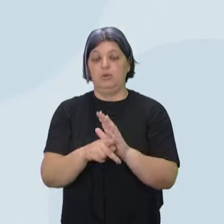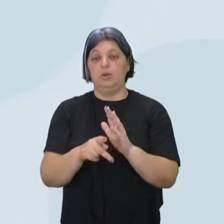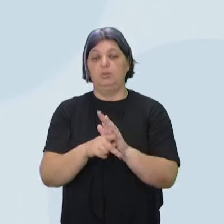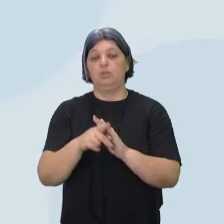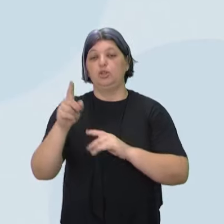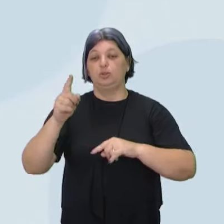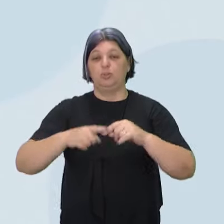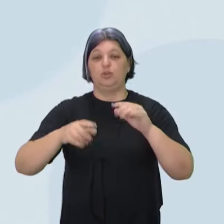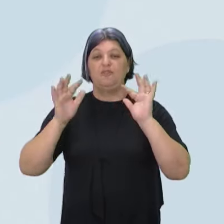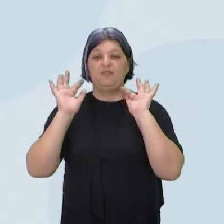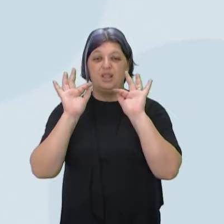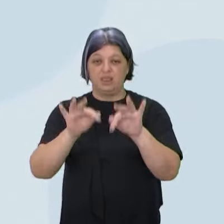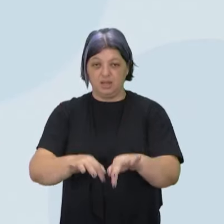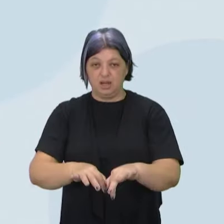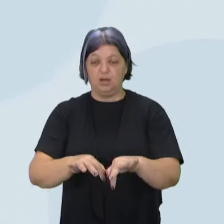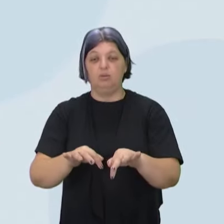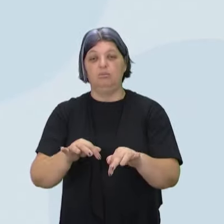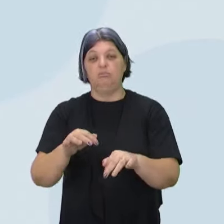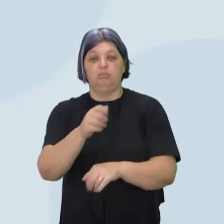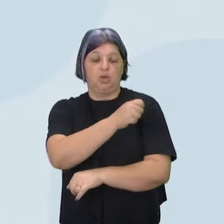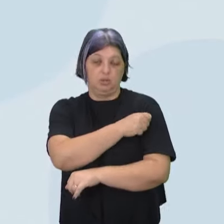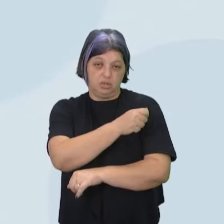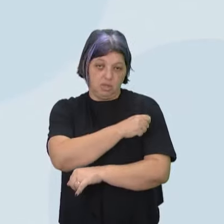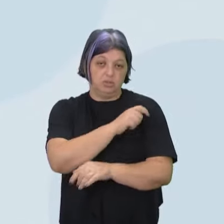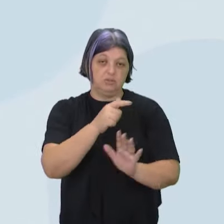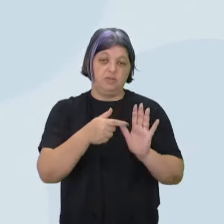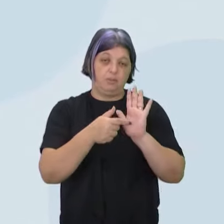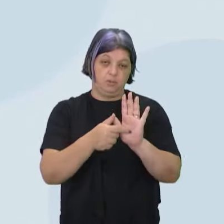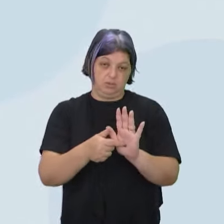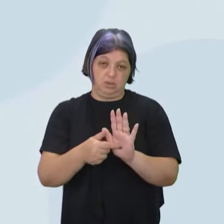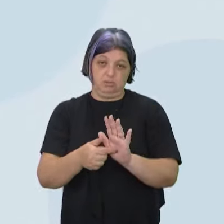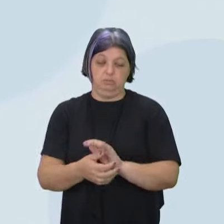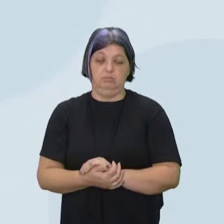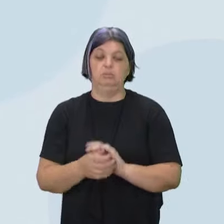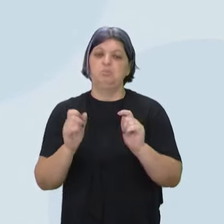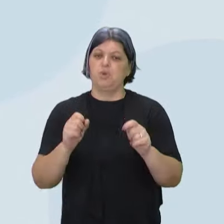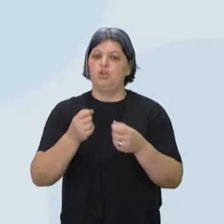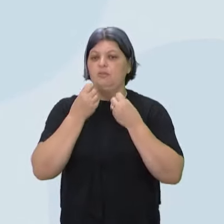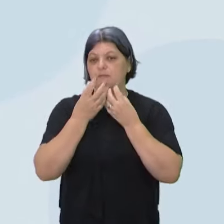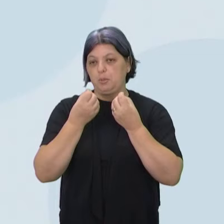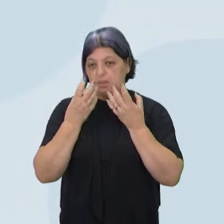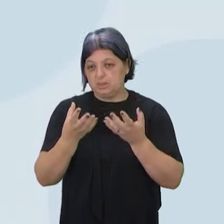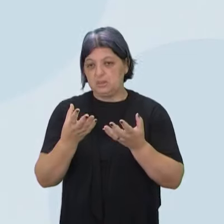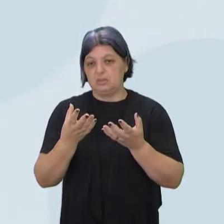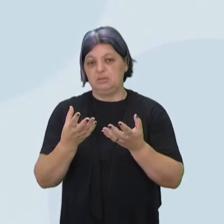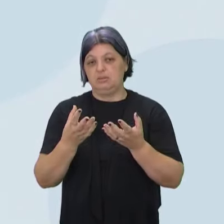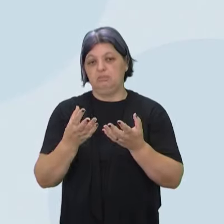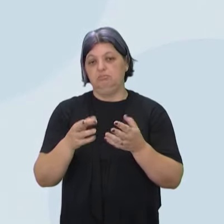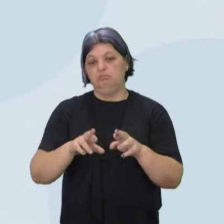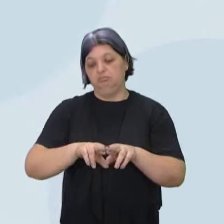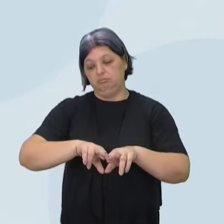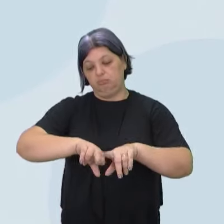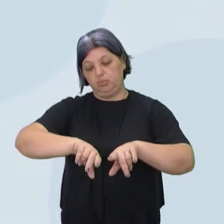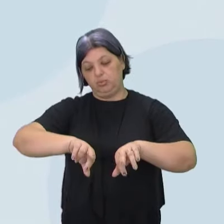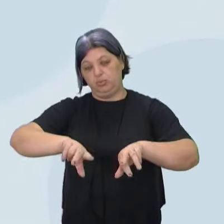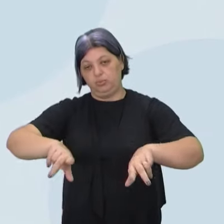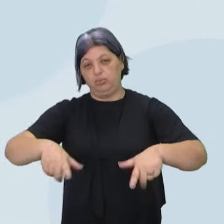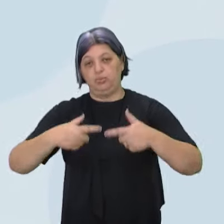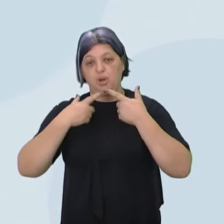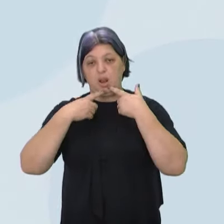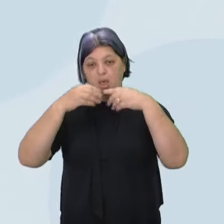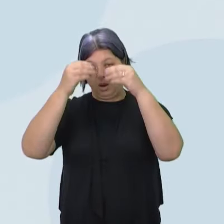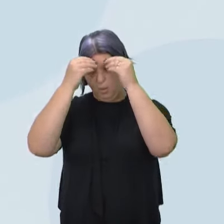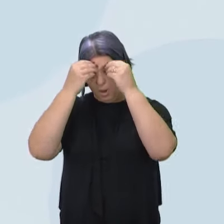né, que a gente vai trazer com os nossos estudantes. Então, a gente pode trazer uma informação em diferentes formas e linguagens. A gente